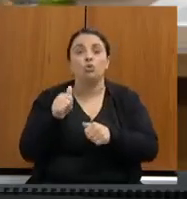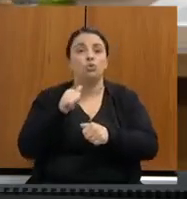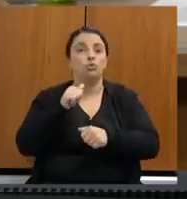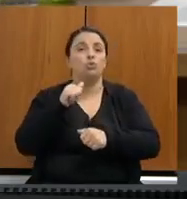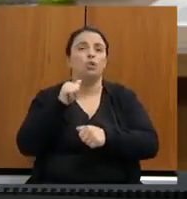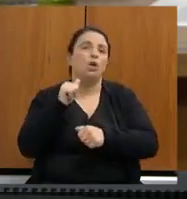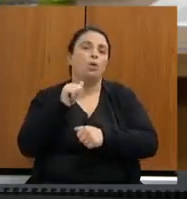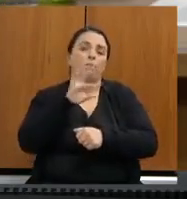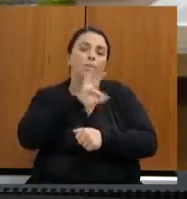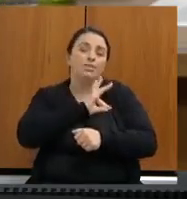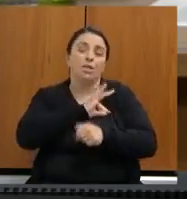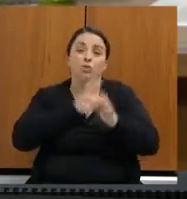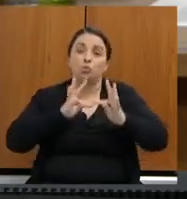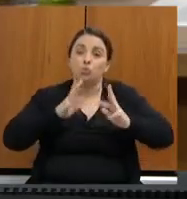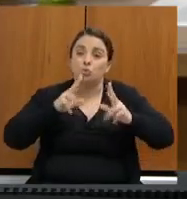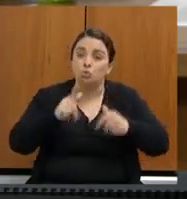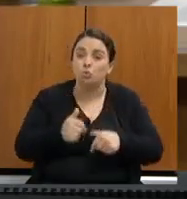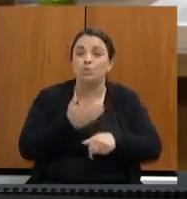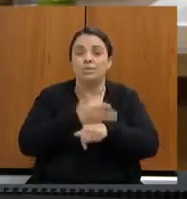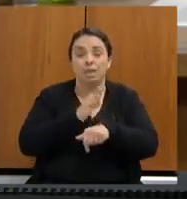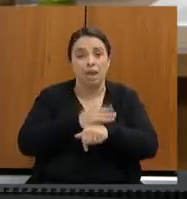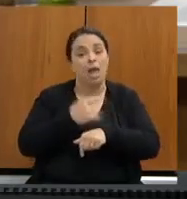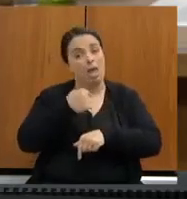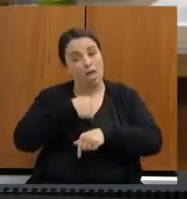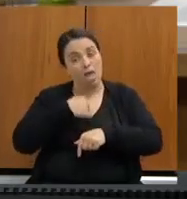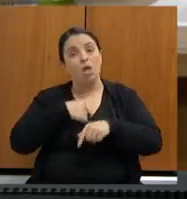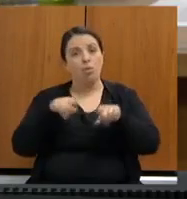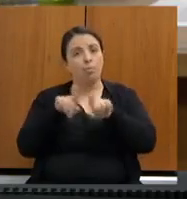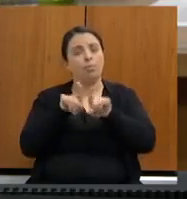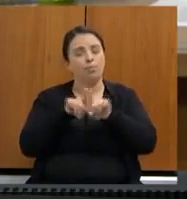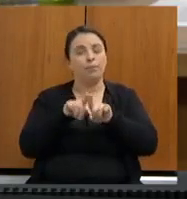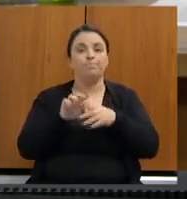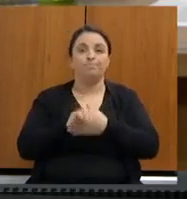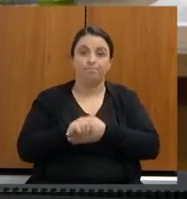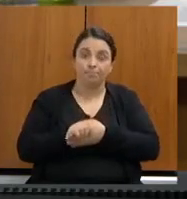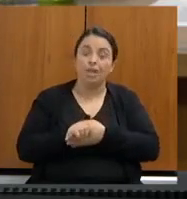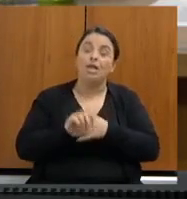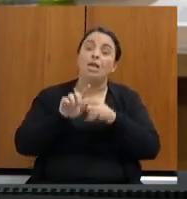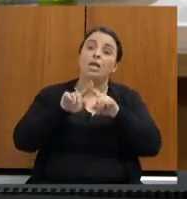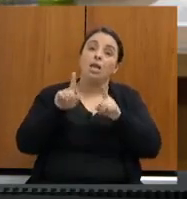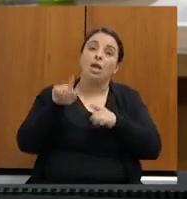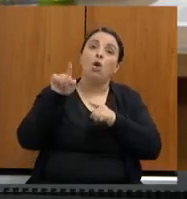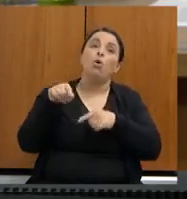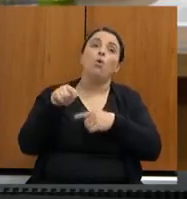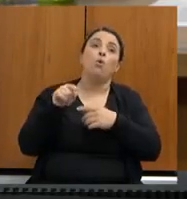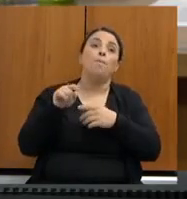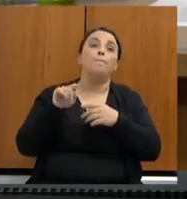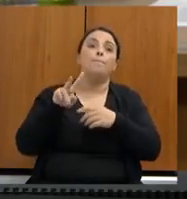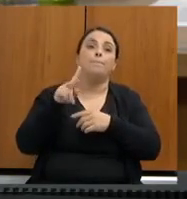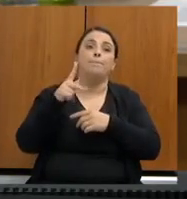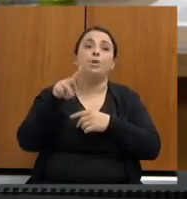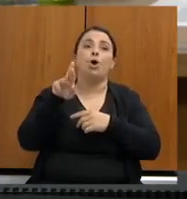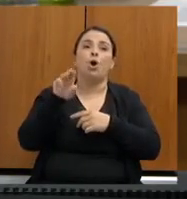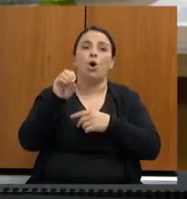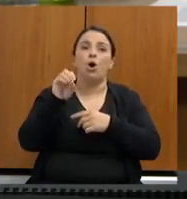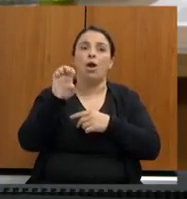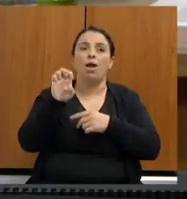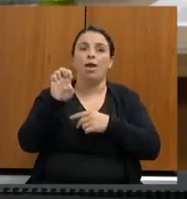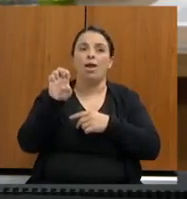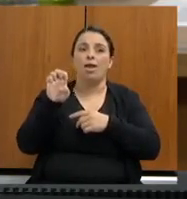com relação ao pro essa senhora inicialmente nas nossas escolas felizmente nós temos é